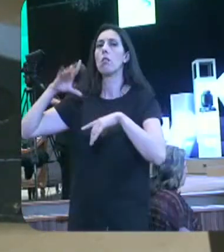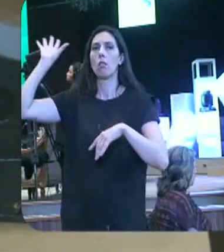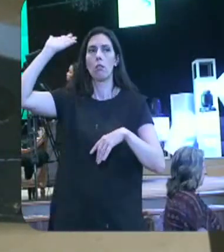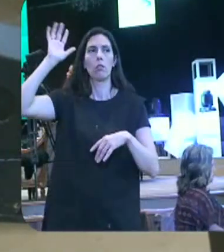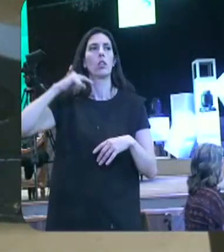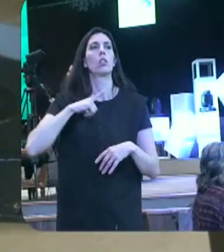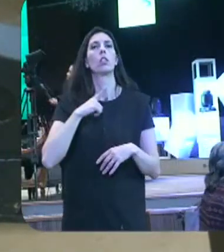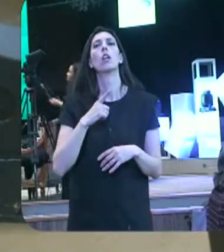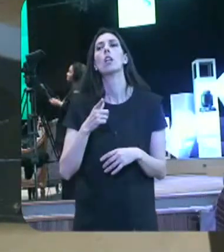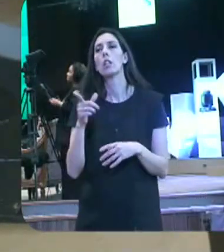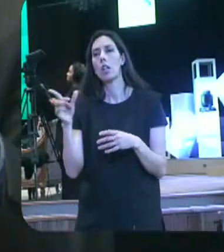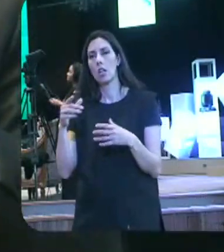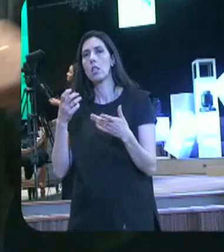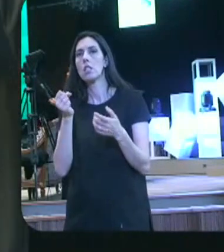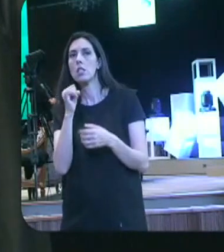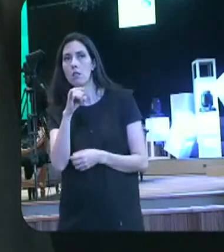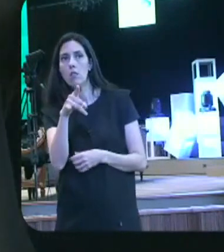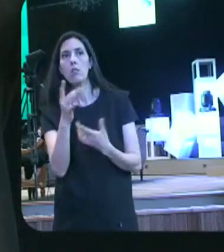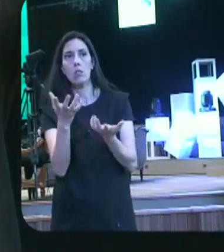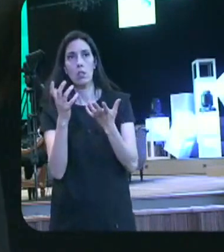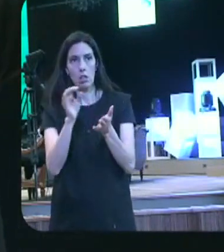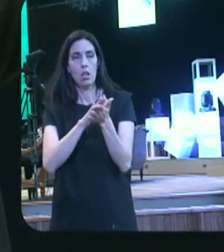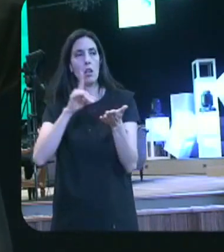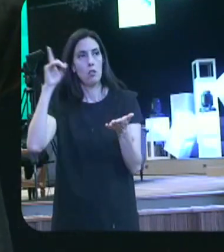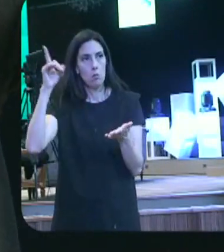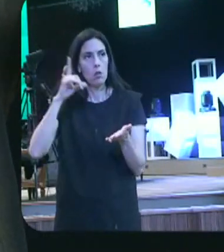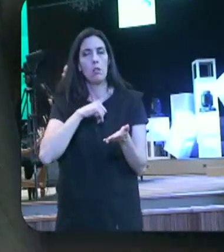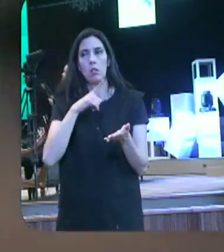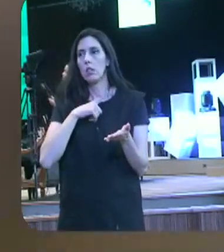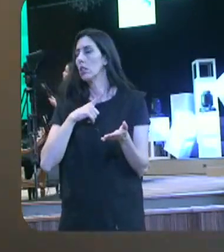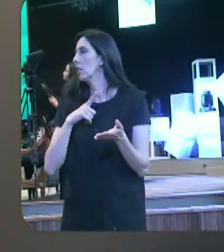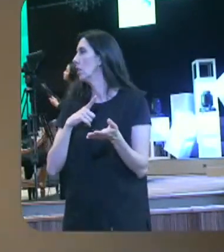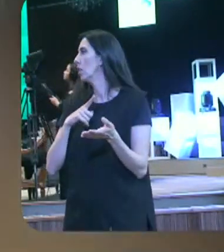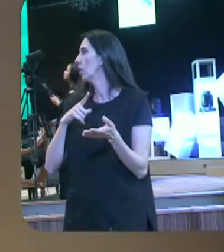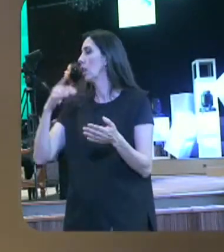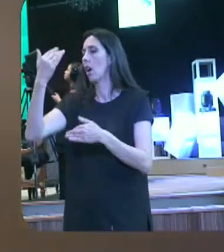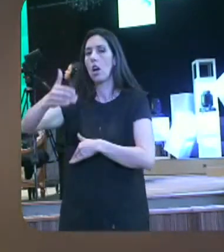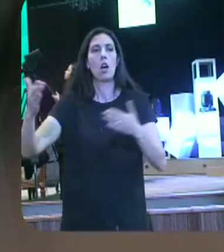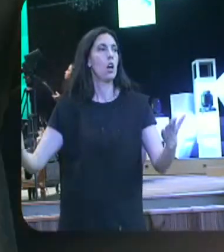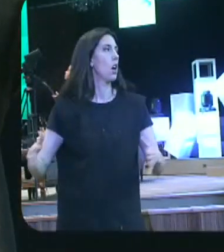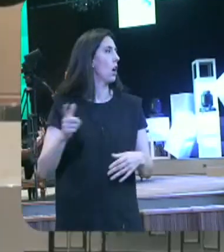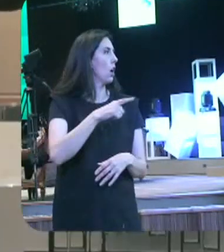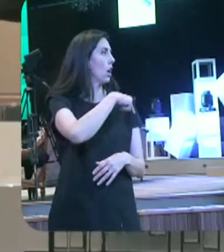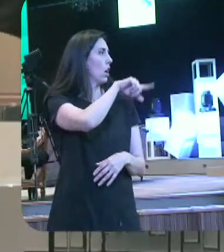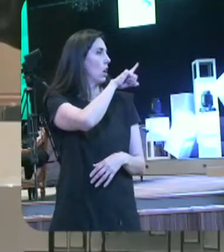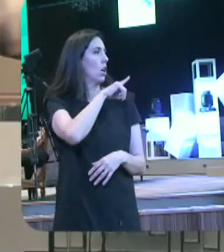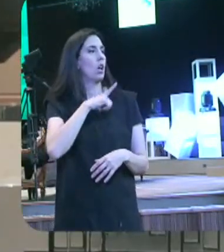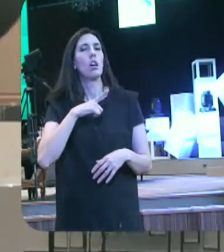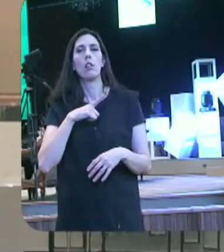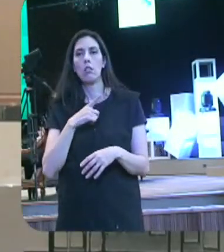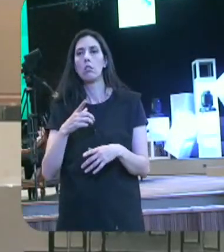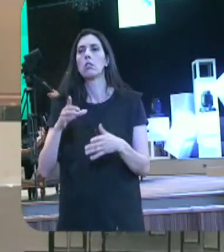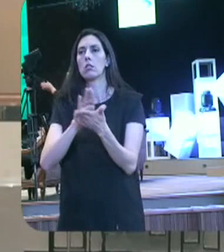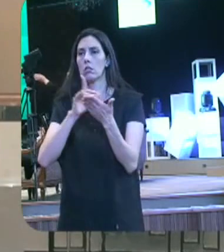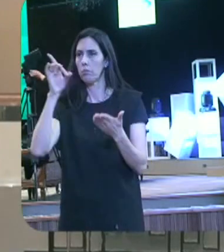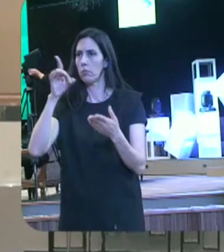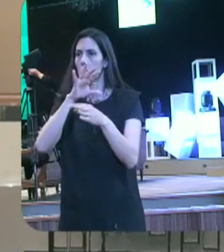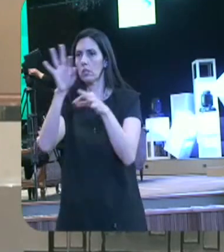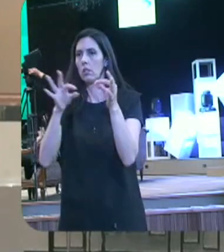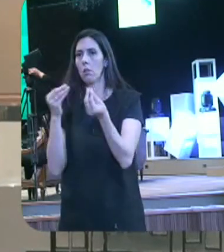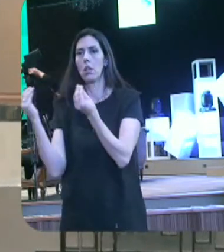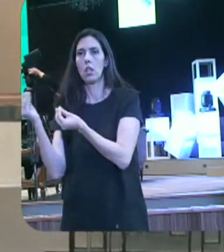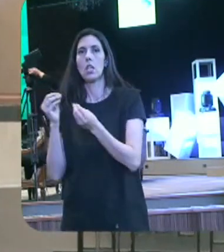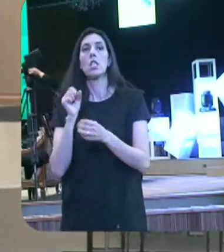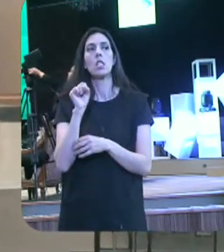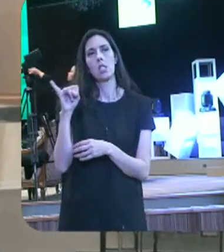chega perto dele, pede, ele vai levar ali do lado, tem uma caixa com as Bíblias, ele vai dar para vocês. E que vocês